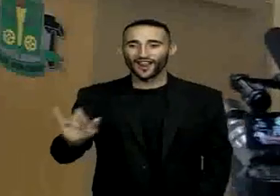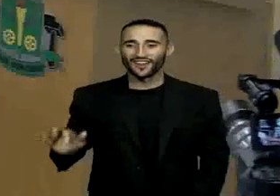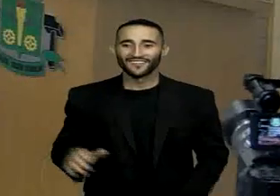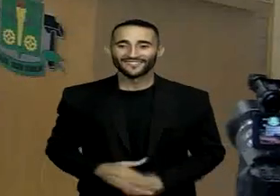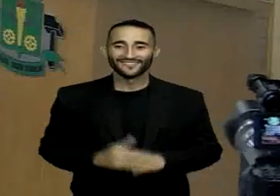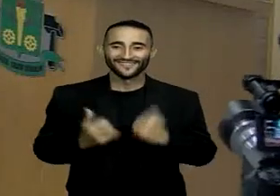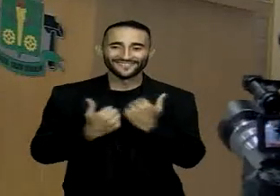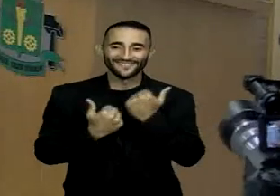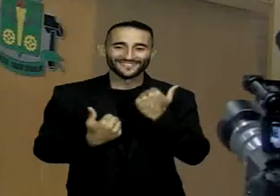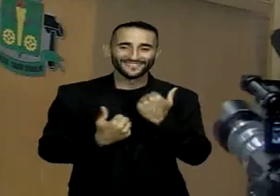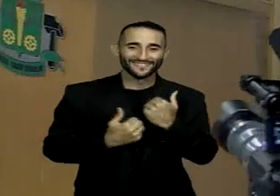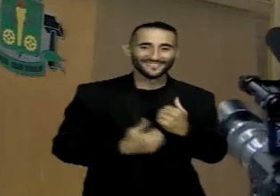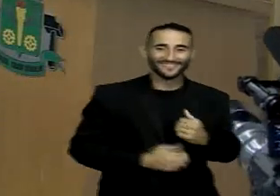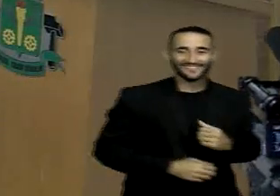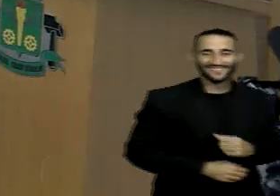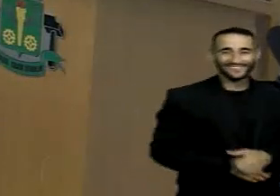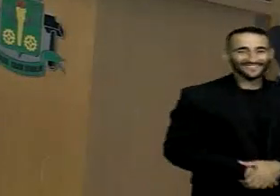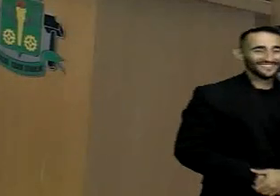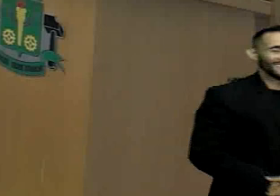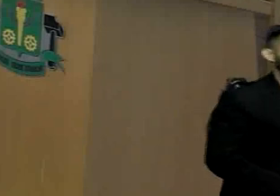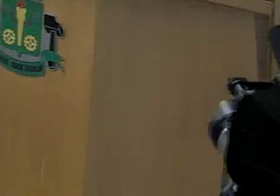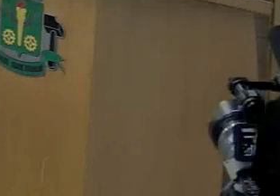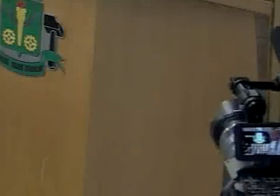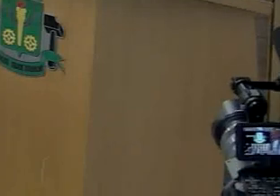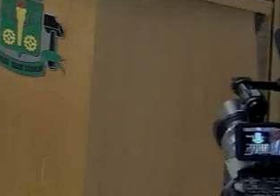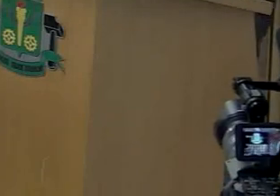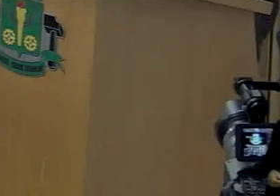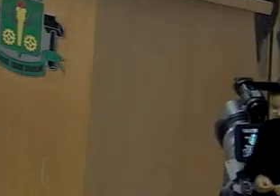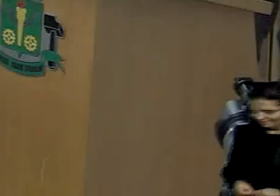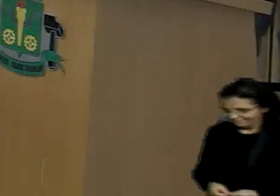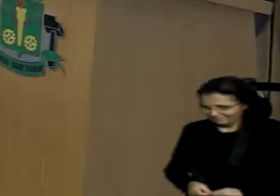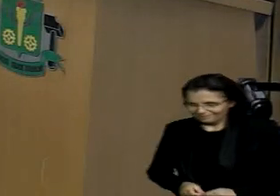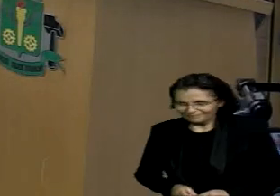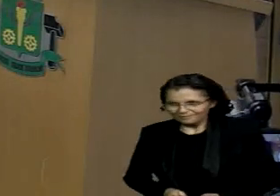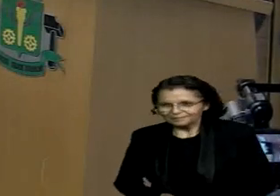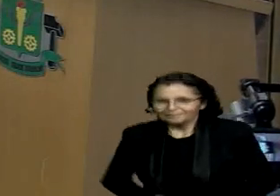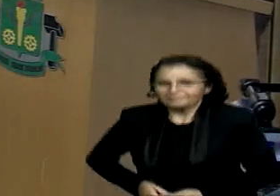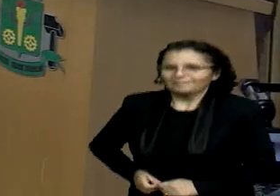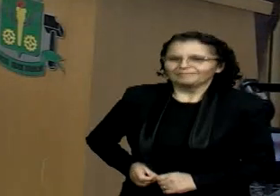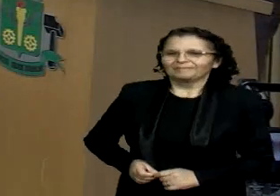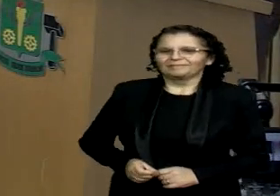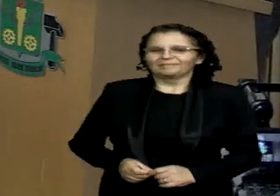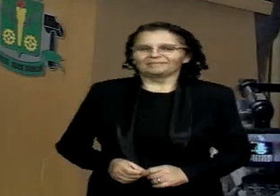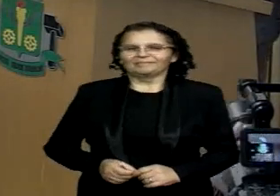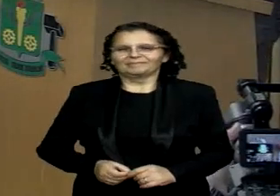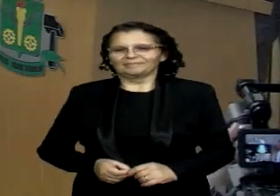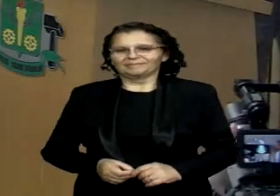Passou 3.